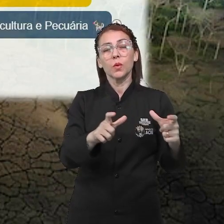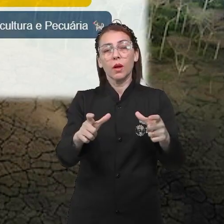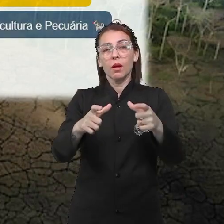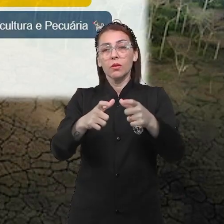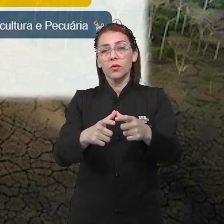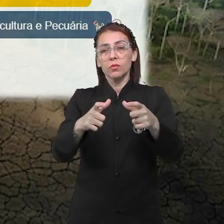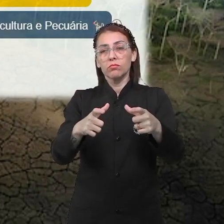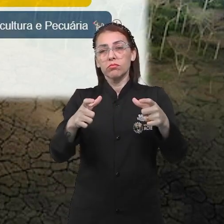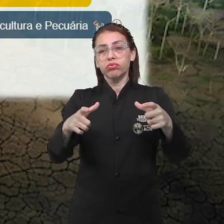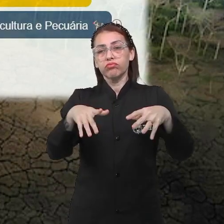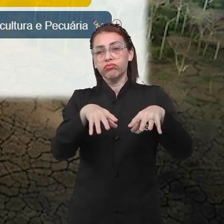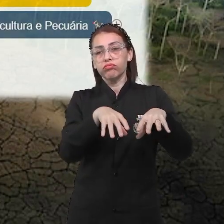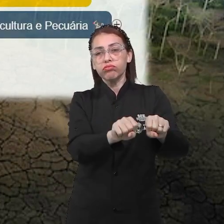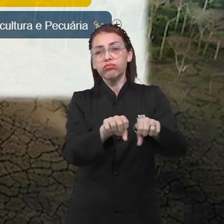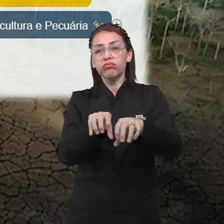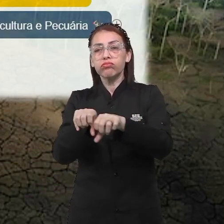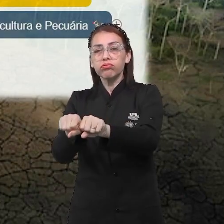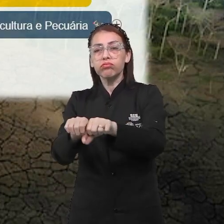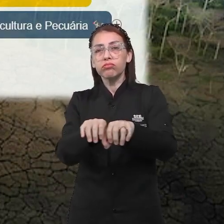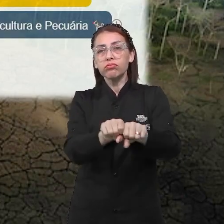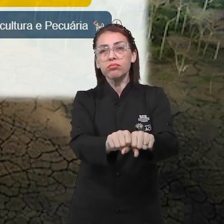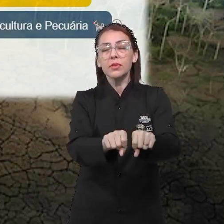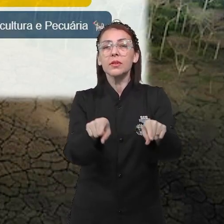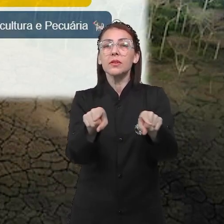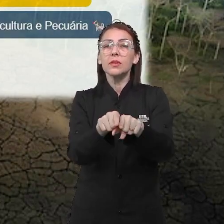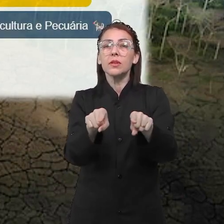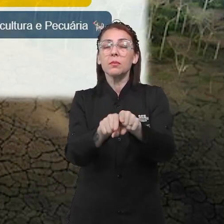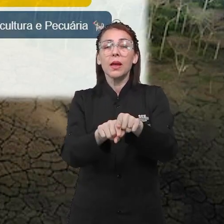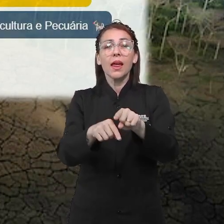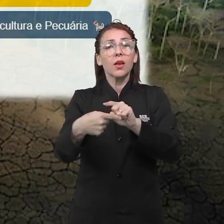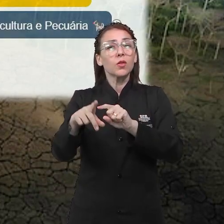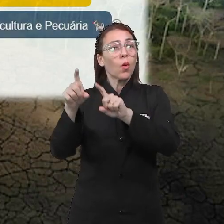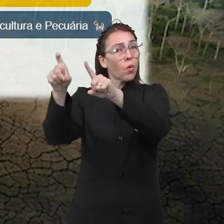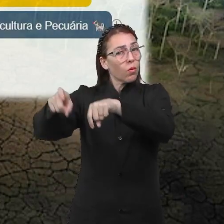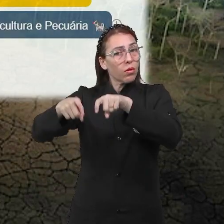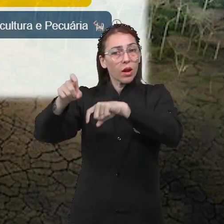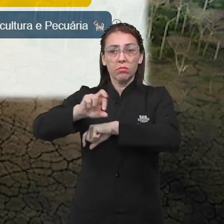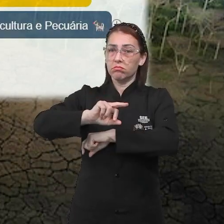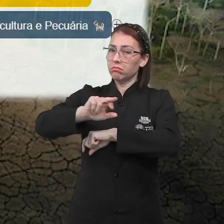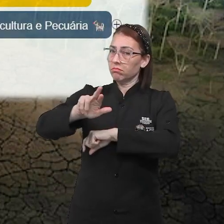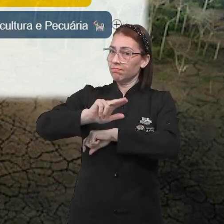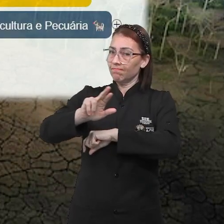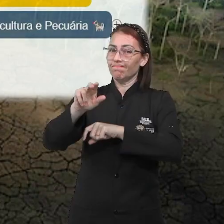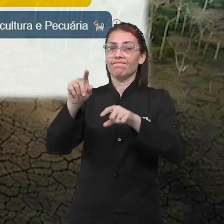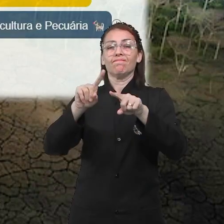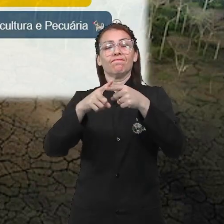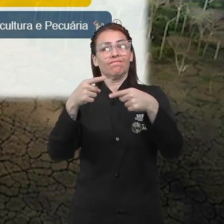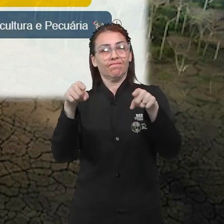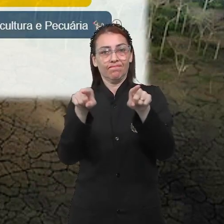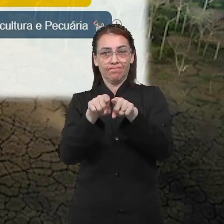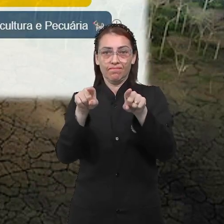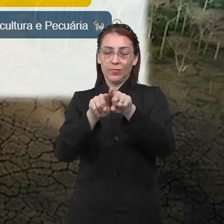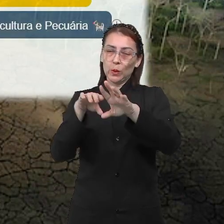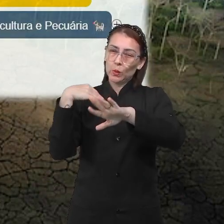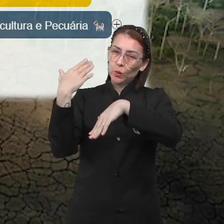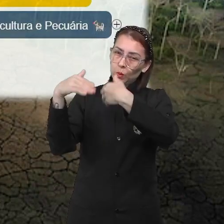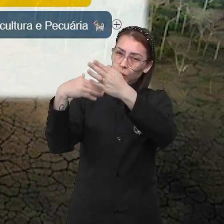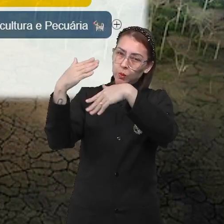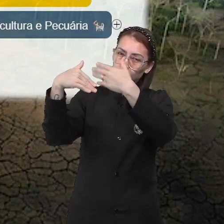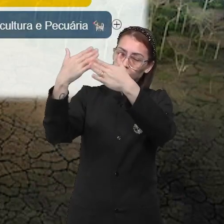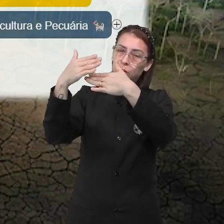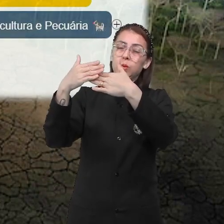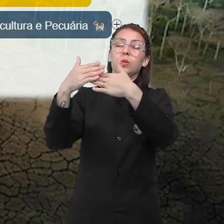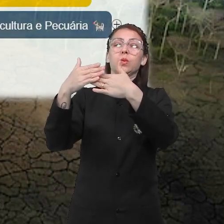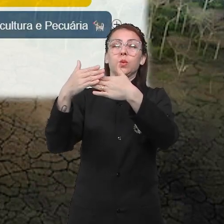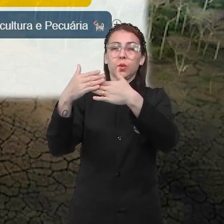sendo ocupados. E não é só o espaço rural que vai sendo ocupado. Ao longo da cadeia produtiva,